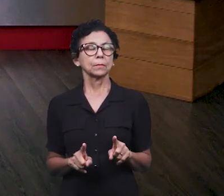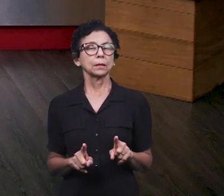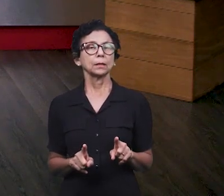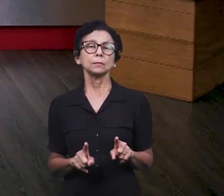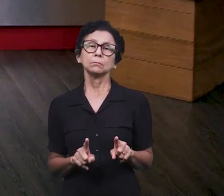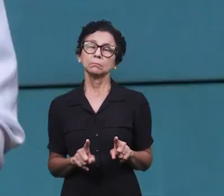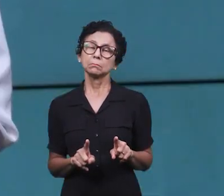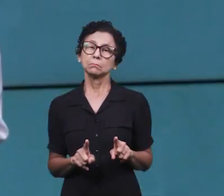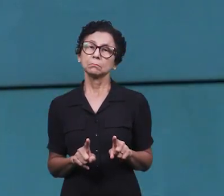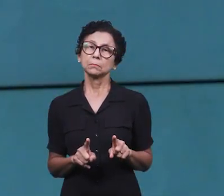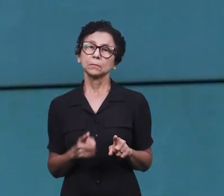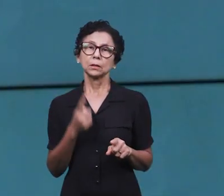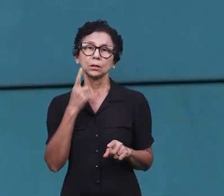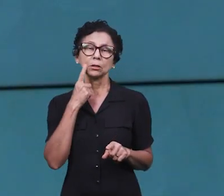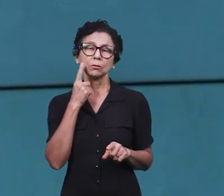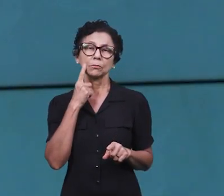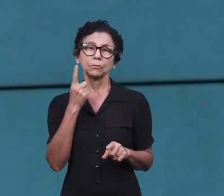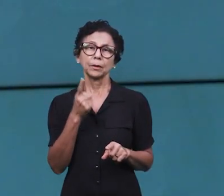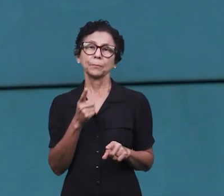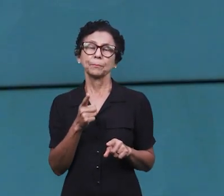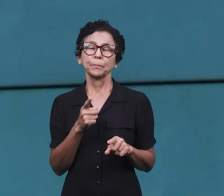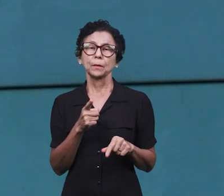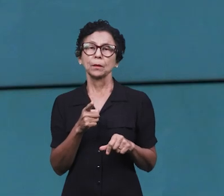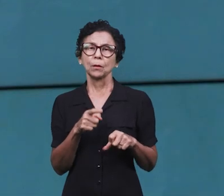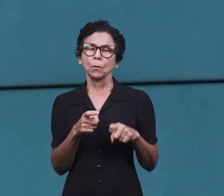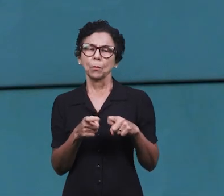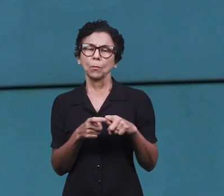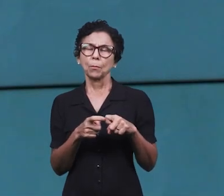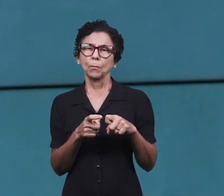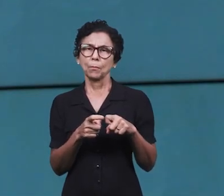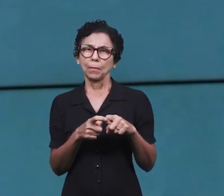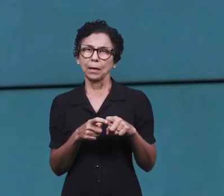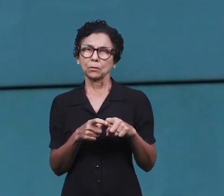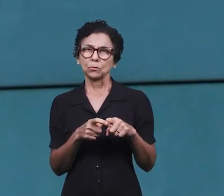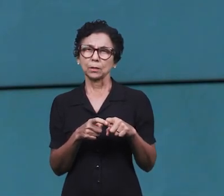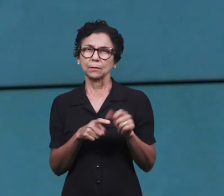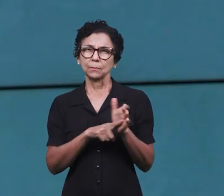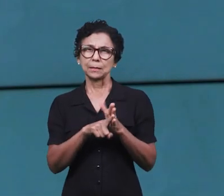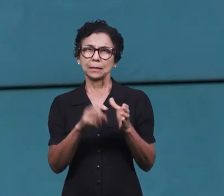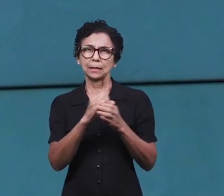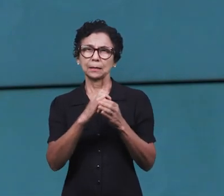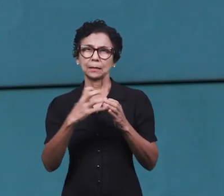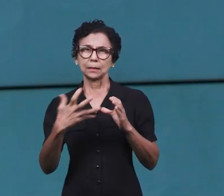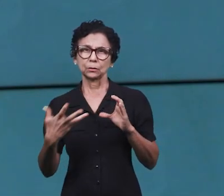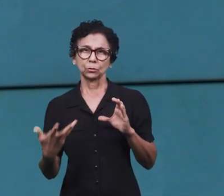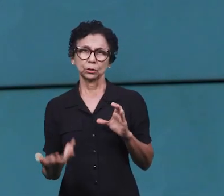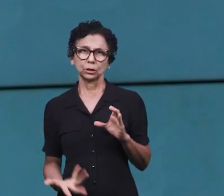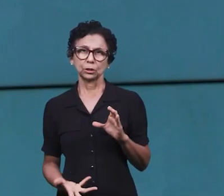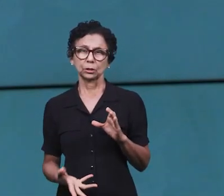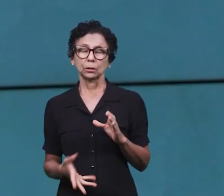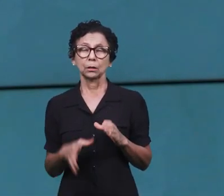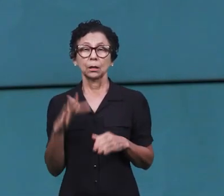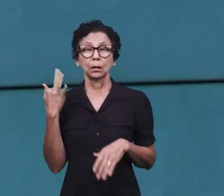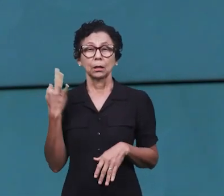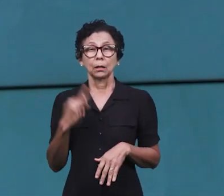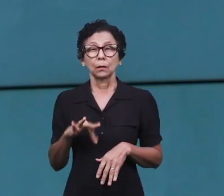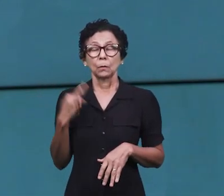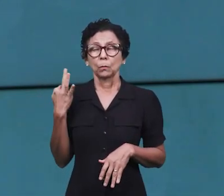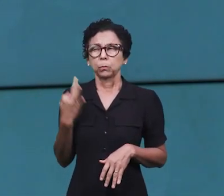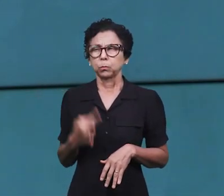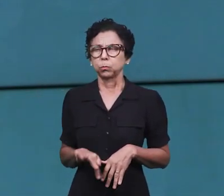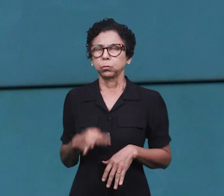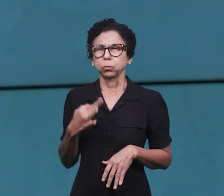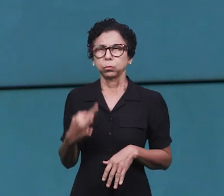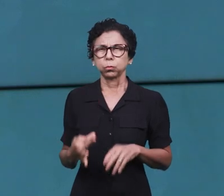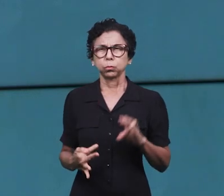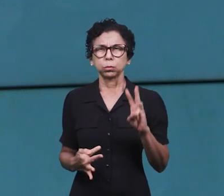prática médica. Os critérios de diagnóstico da fibromialgia são dor por mais de